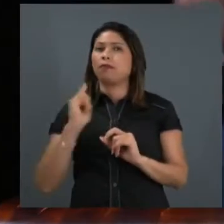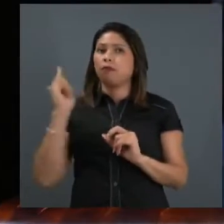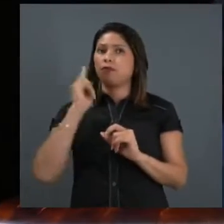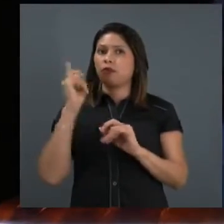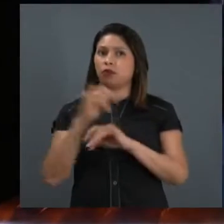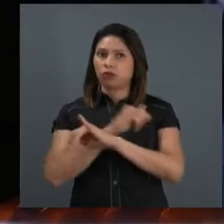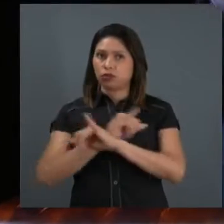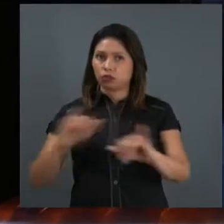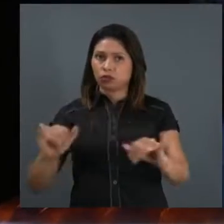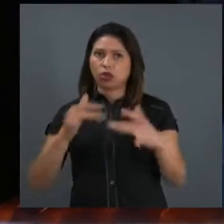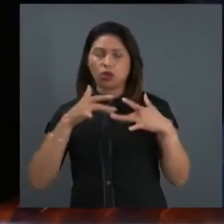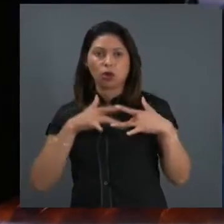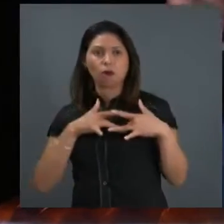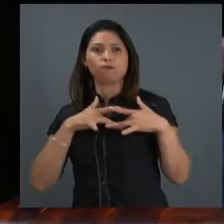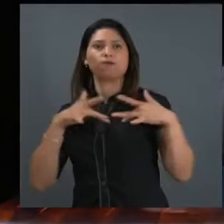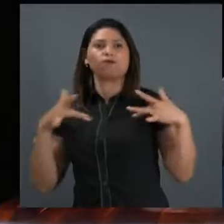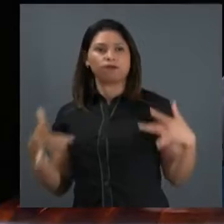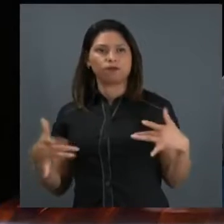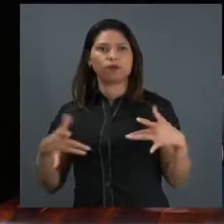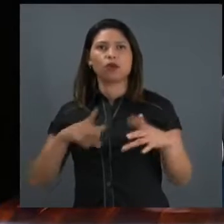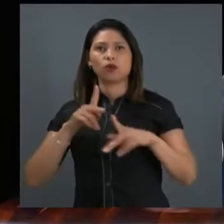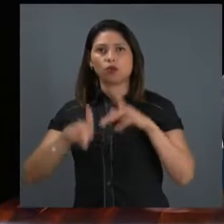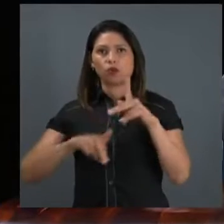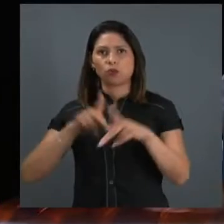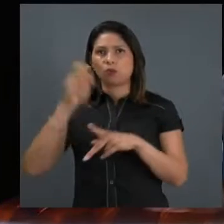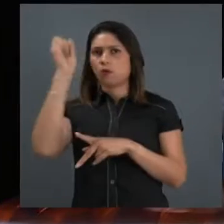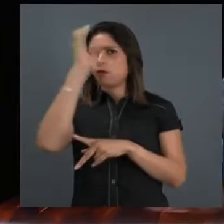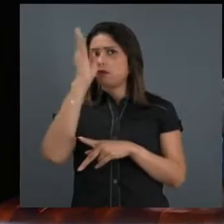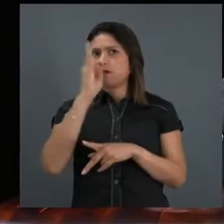da solidariedade do Brasil.